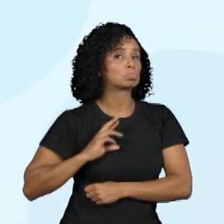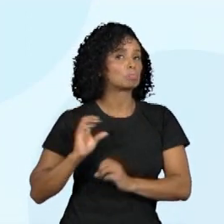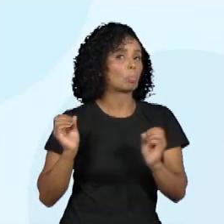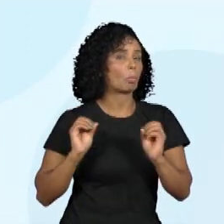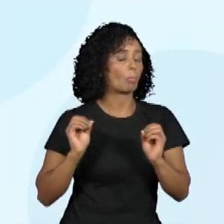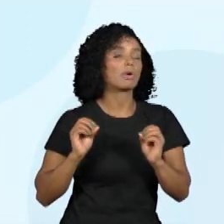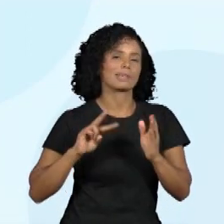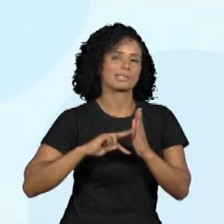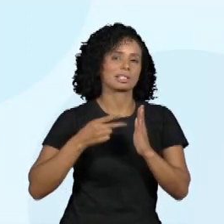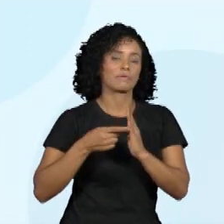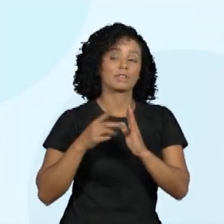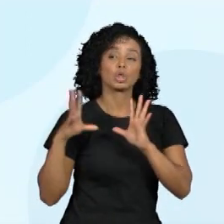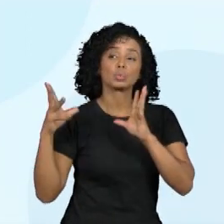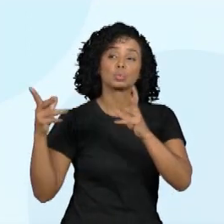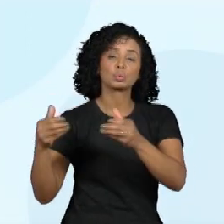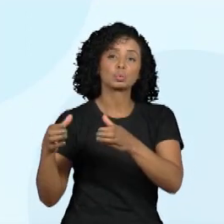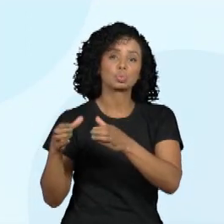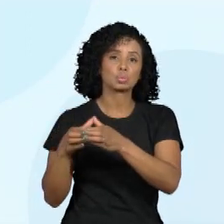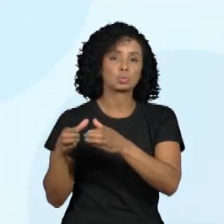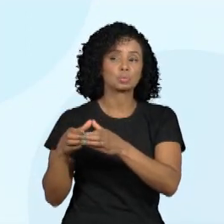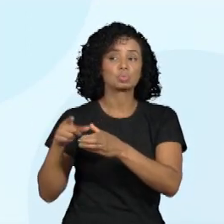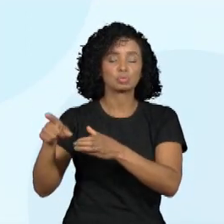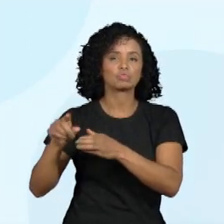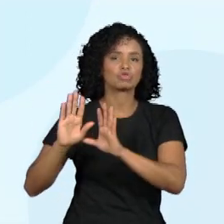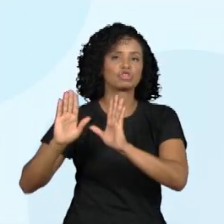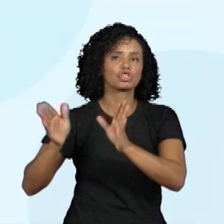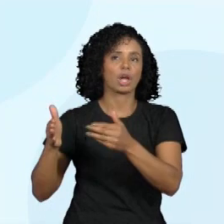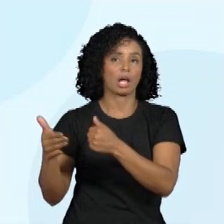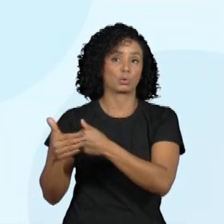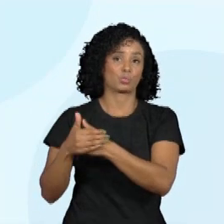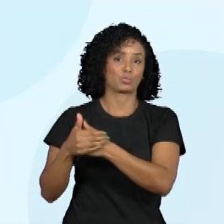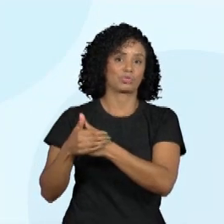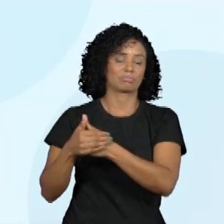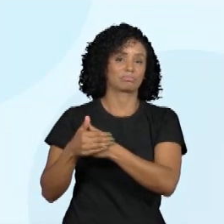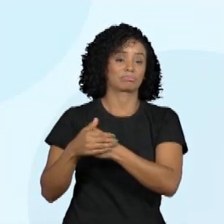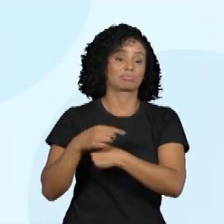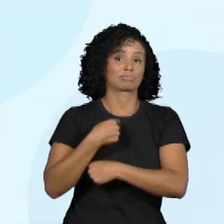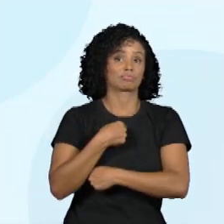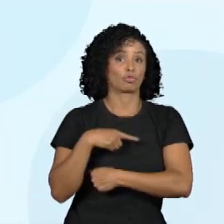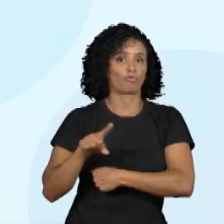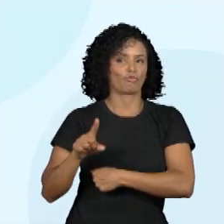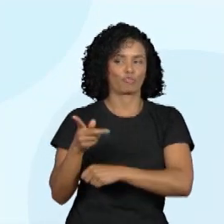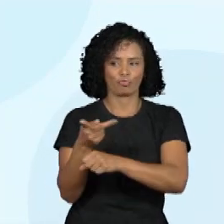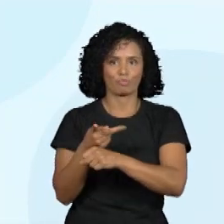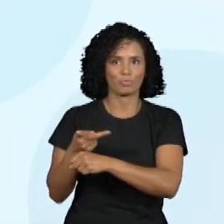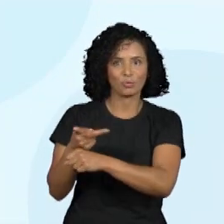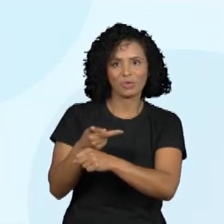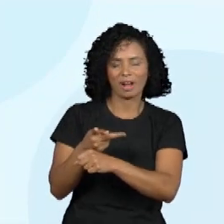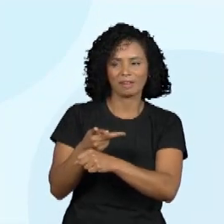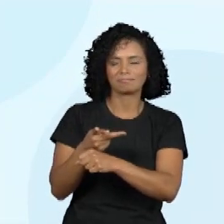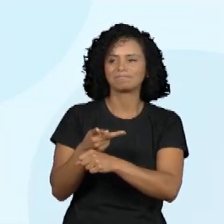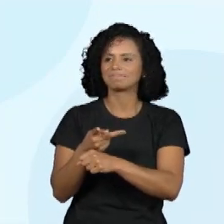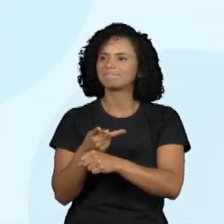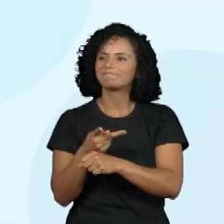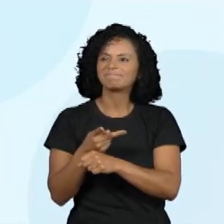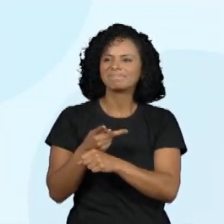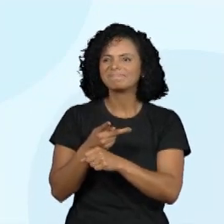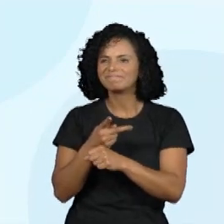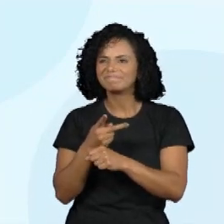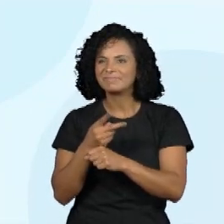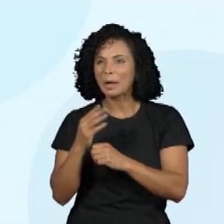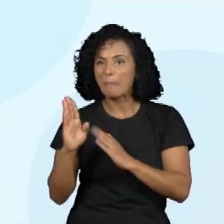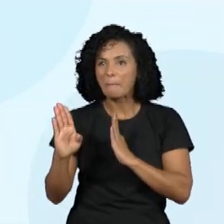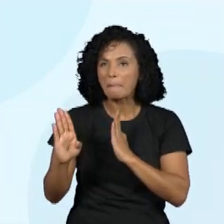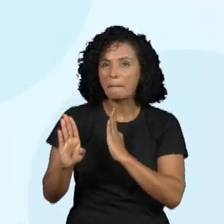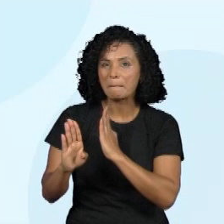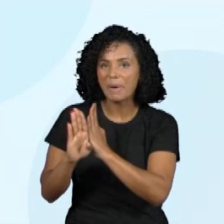então já pode procurá-los. Quando encontrar alguém, corra até o lugar em que